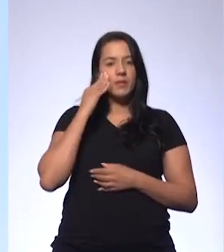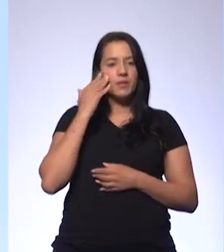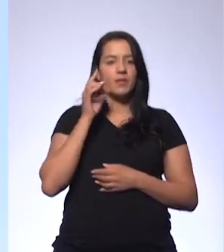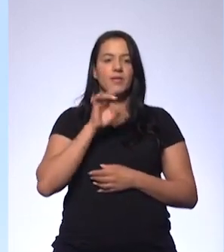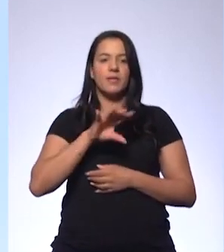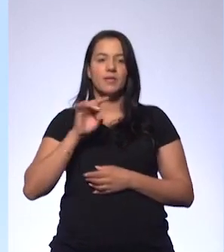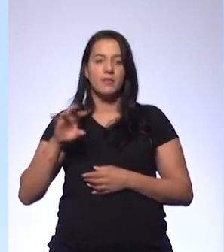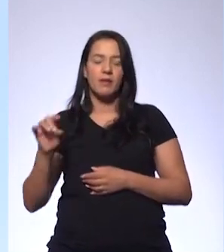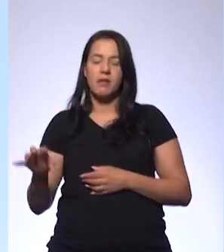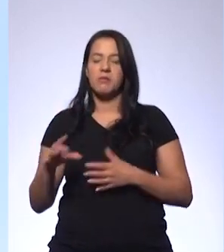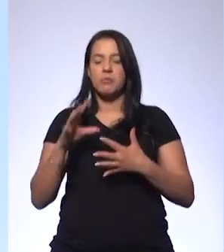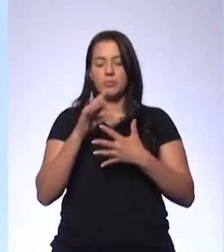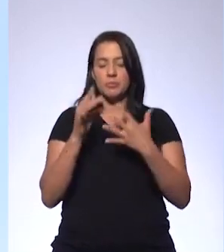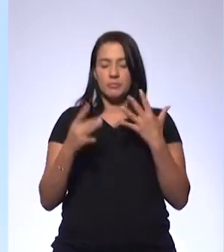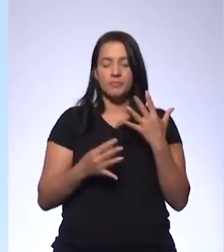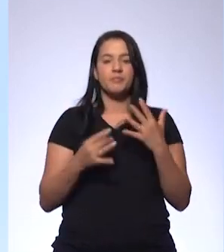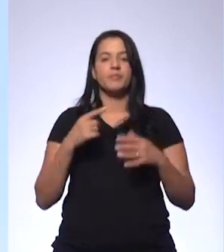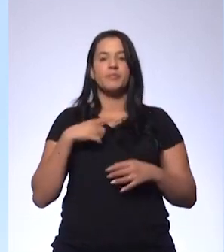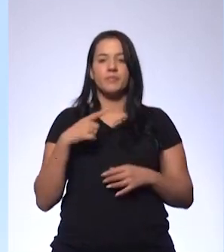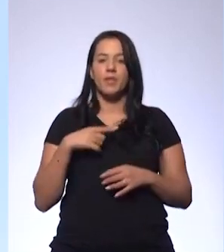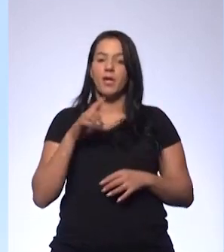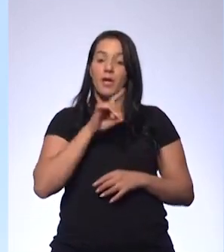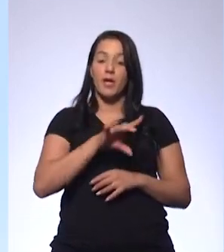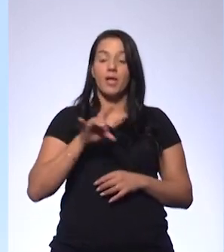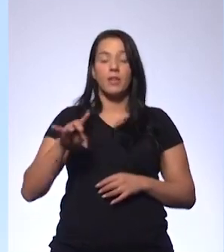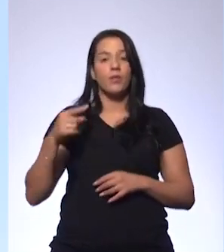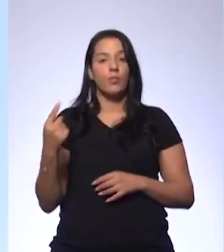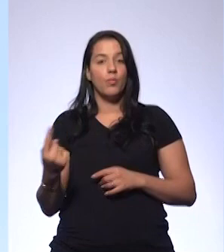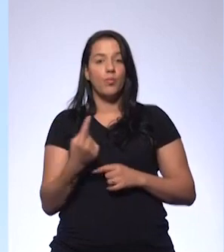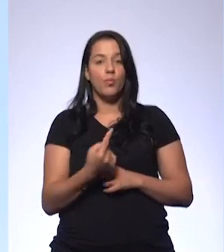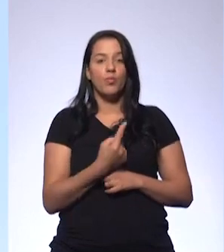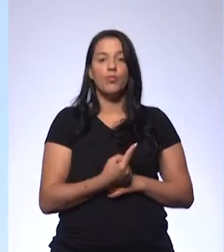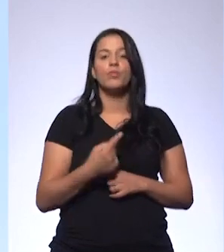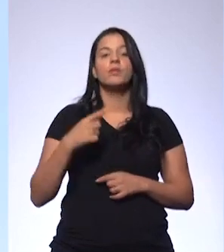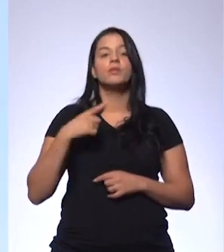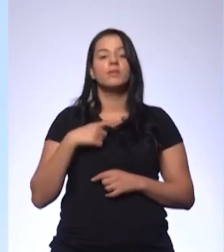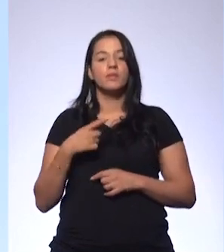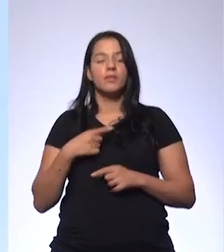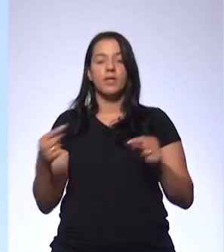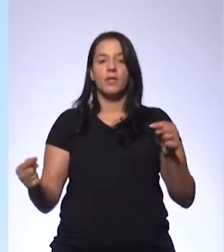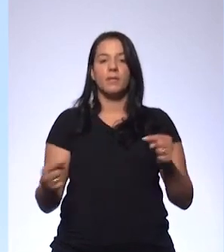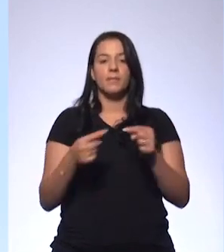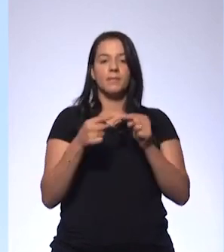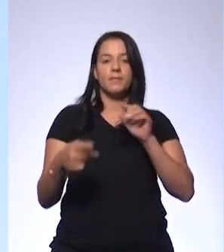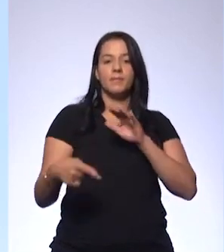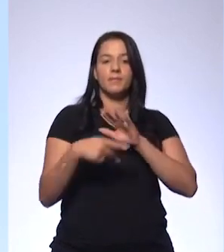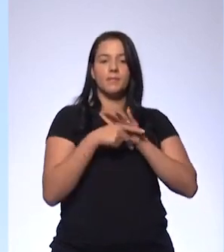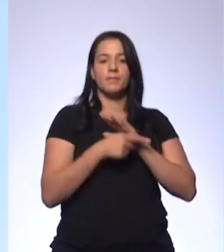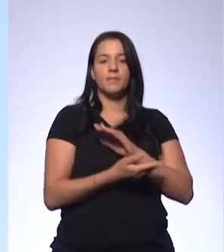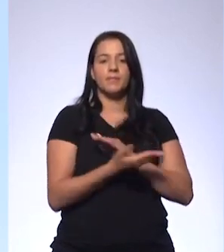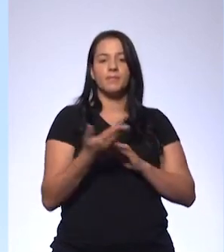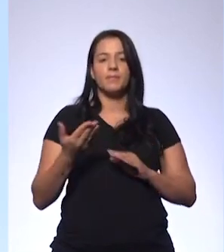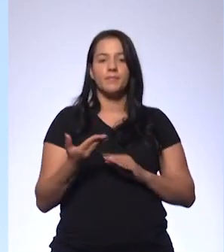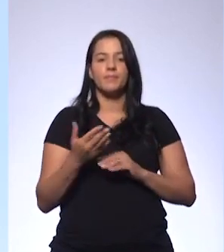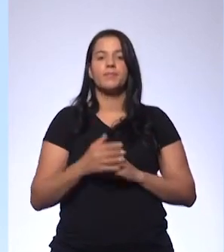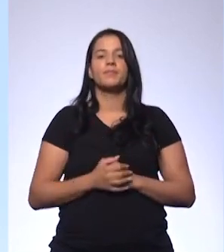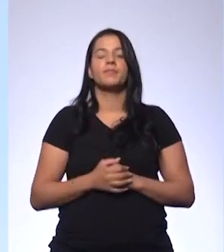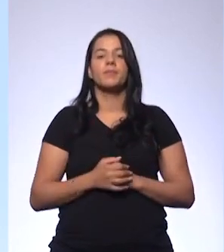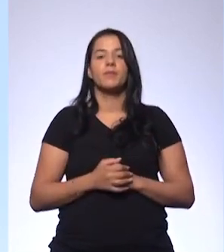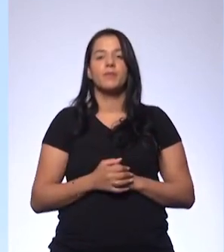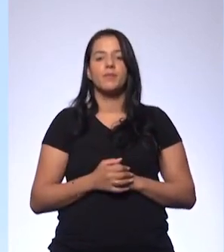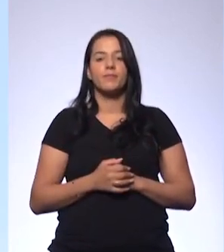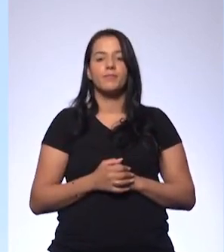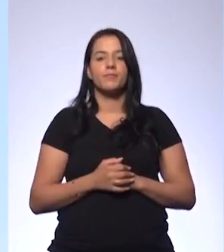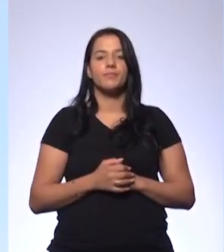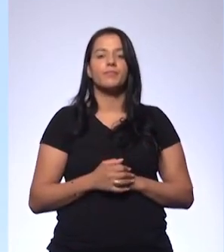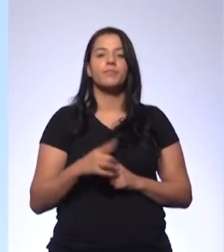são tão característicos, né? Então, cada bioma aí vai ter as suas características, e aí a gente tem, nesse